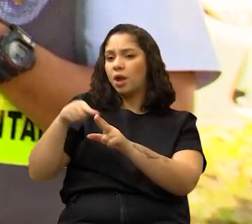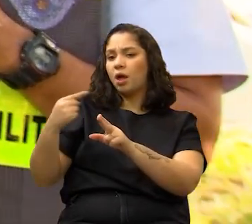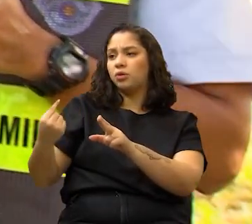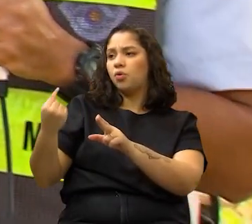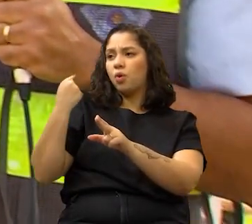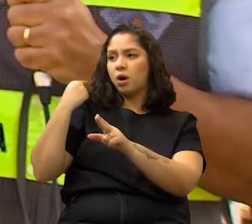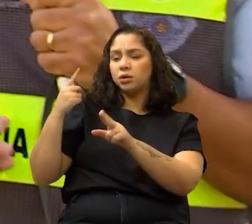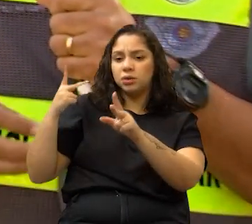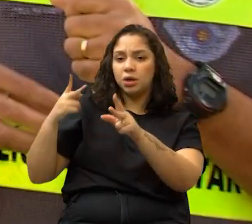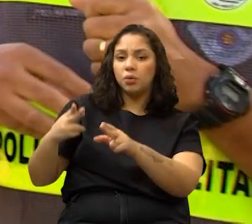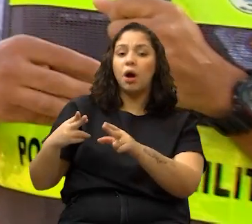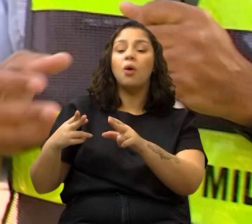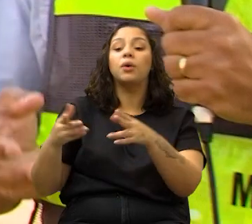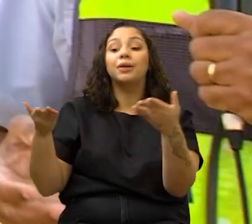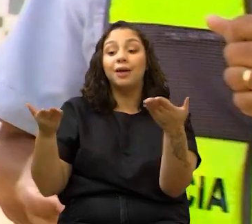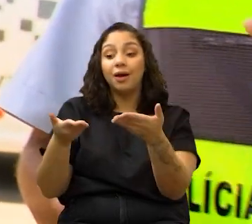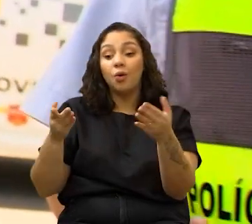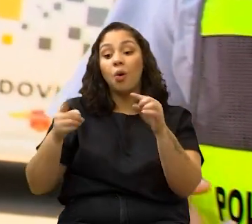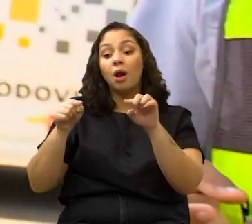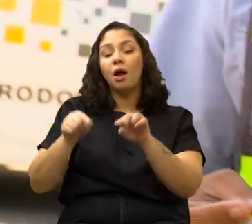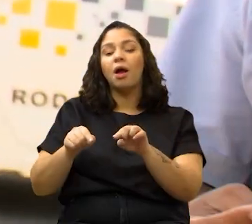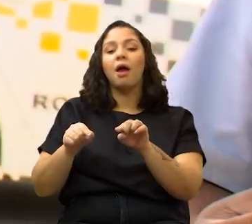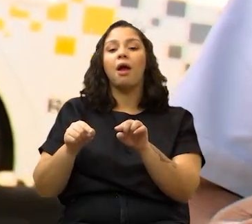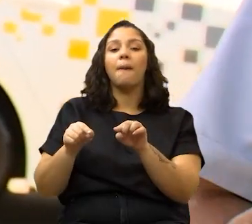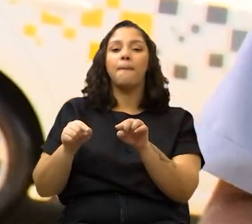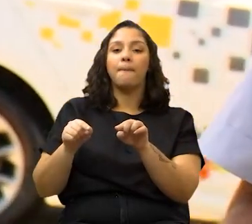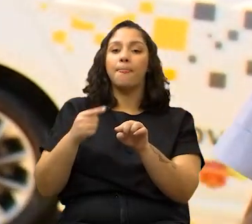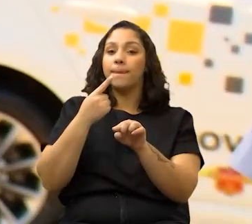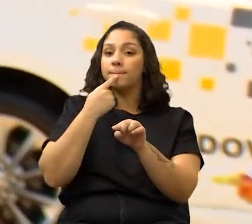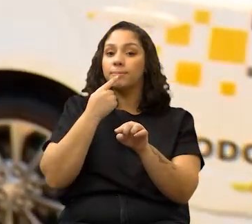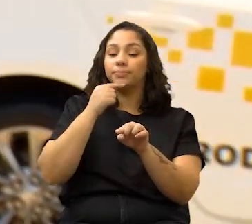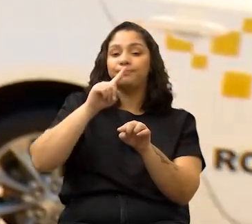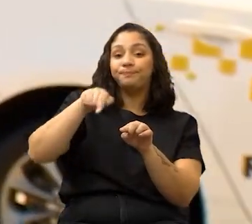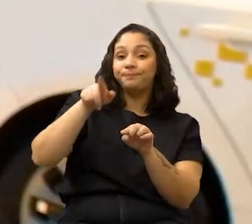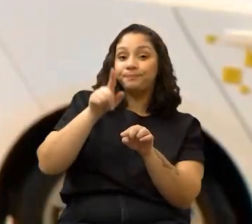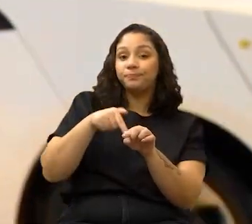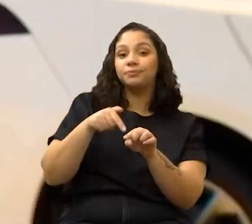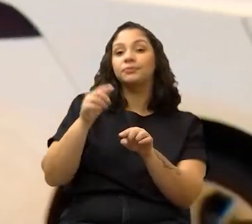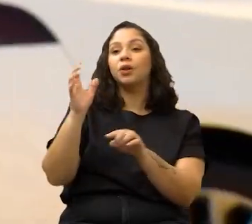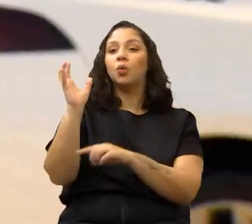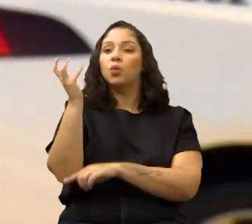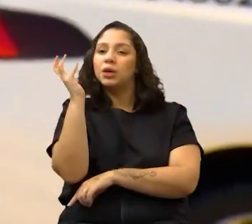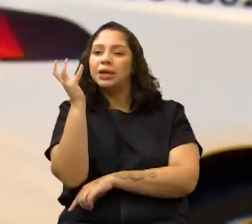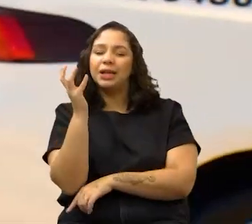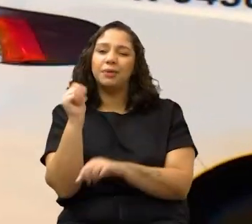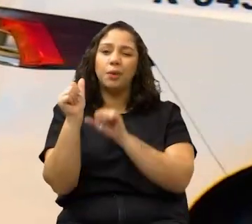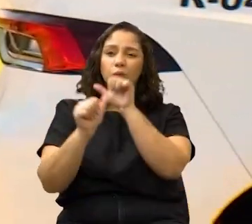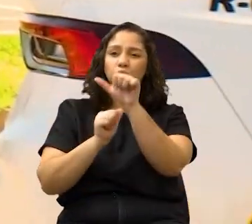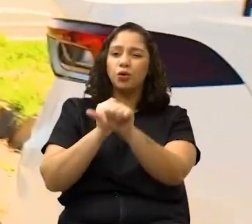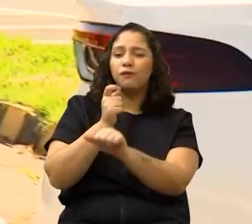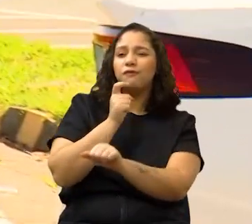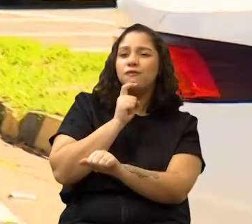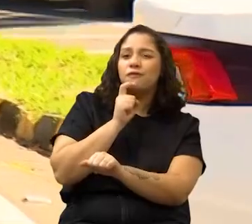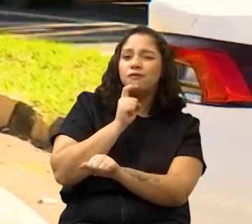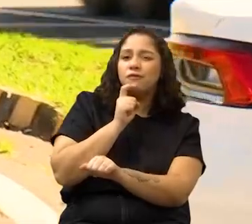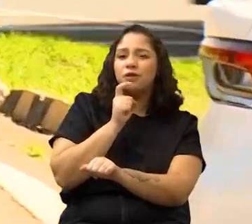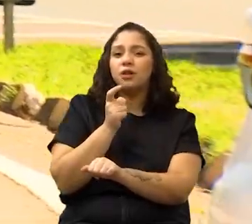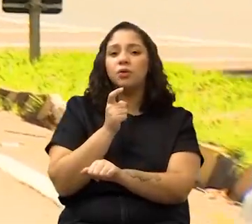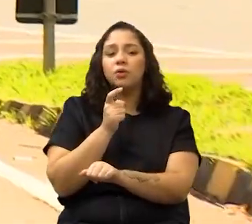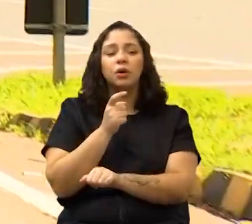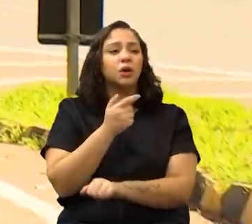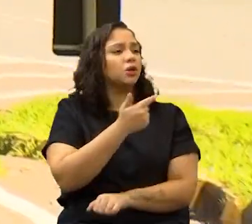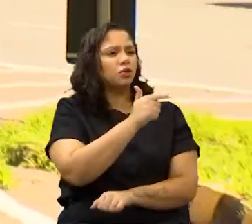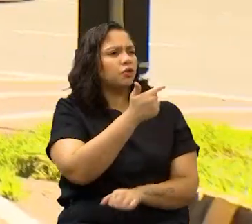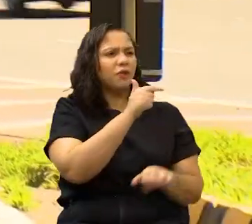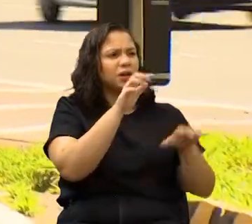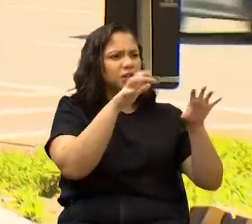pese a natureza desse feriado ser um pouco, acredito, até o clima mudou um pouco para mais frio. Então mais frio, e não vai ter chuva,